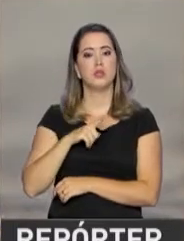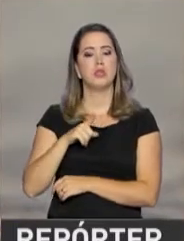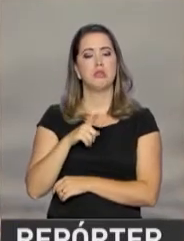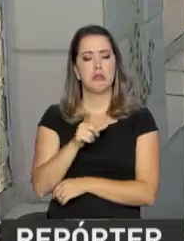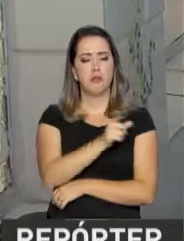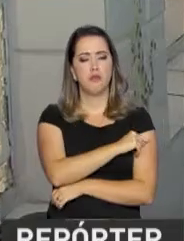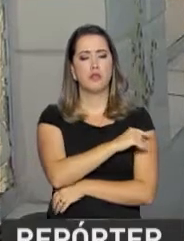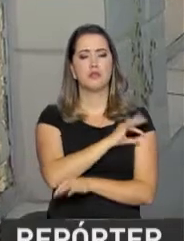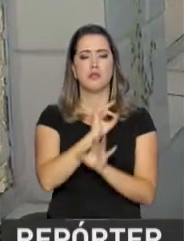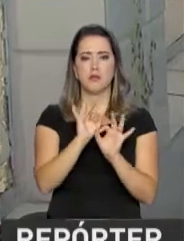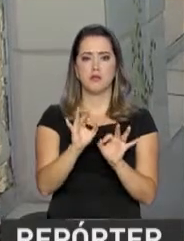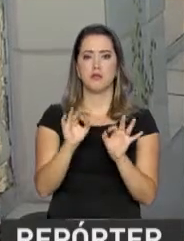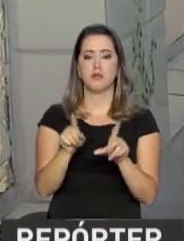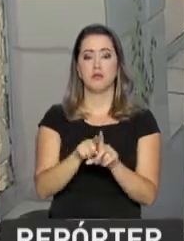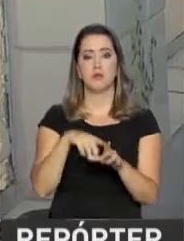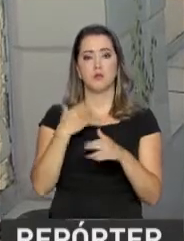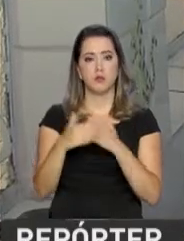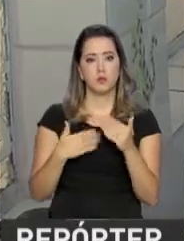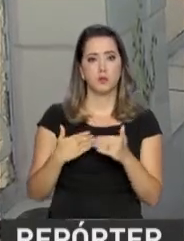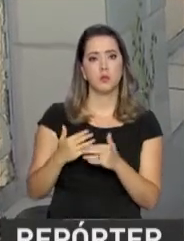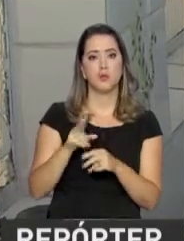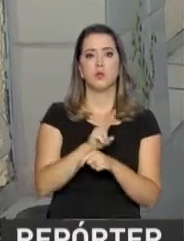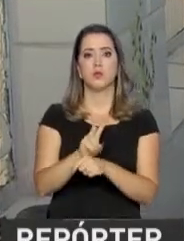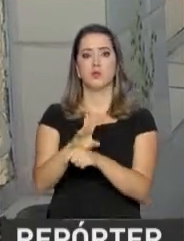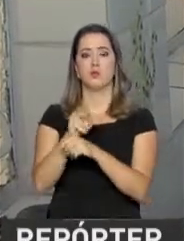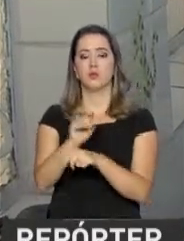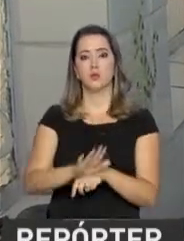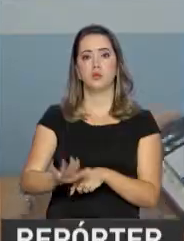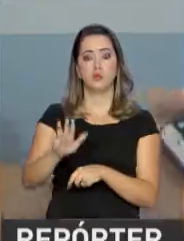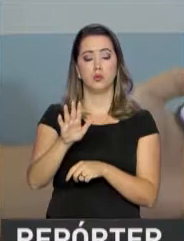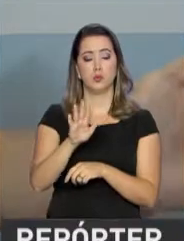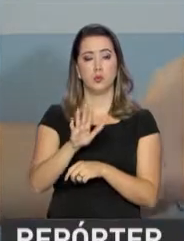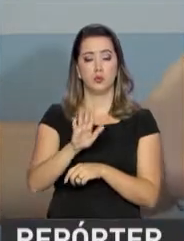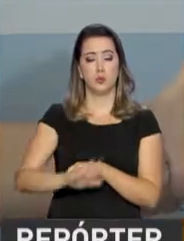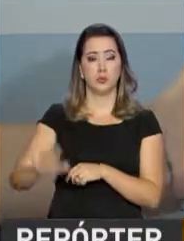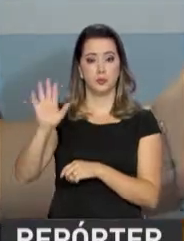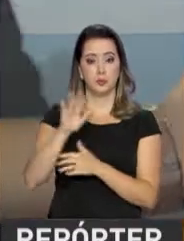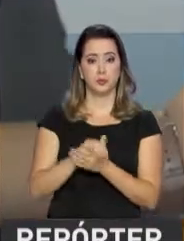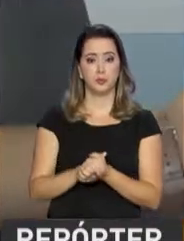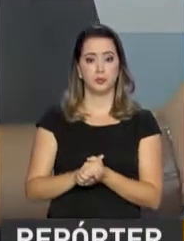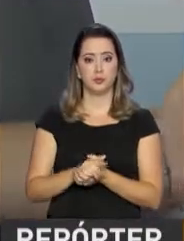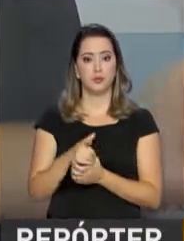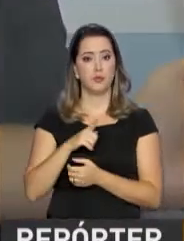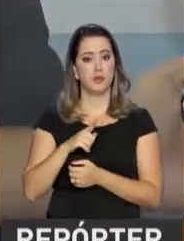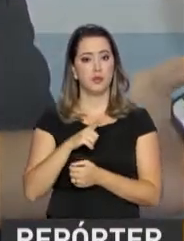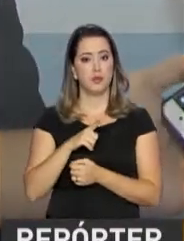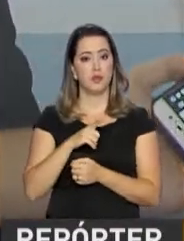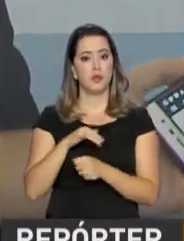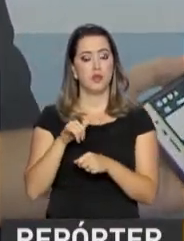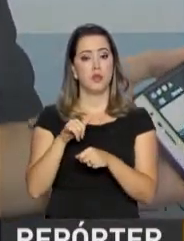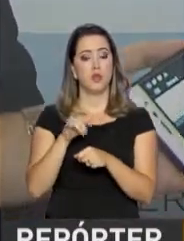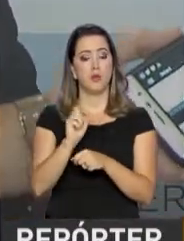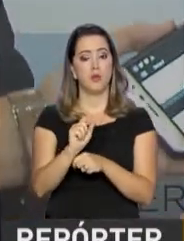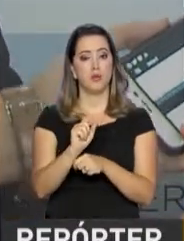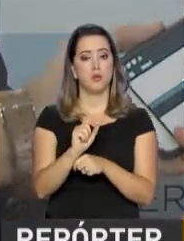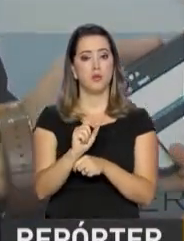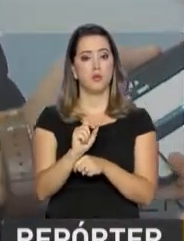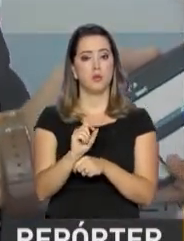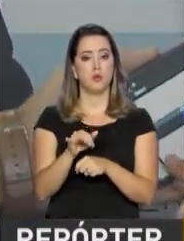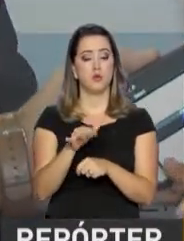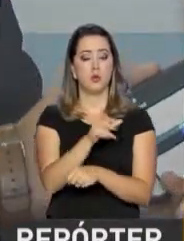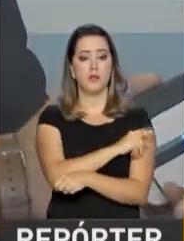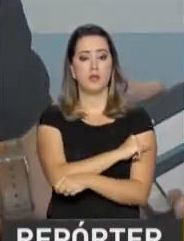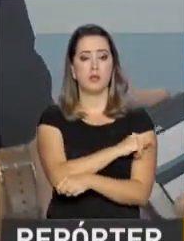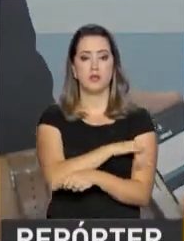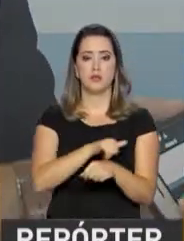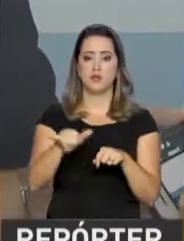estoque suficiente de vacinas para imunizar toda a população. Temos um estoque estratégico suficiente de vacinas